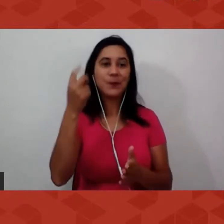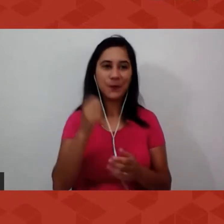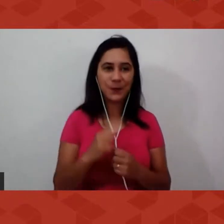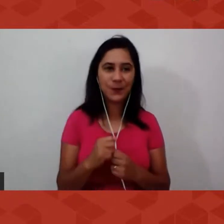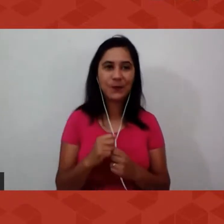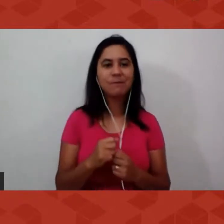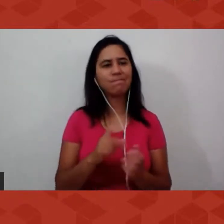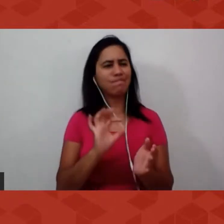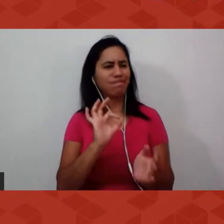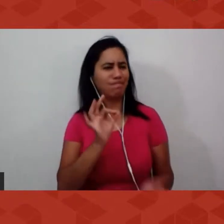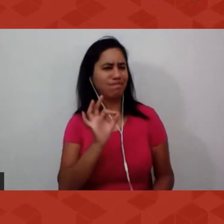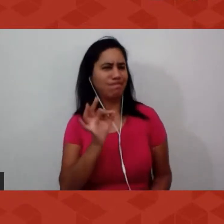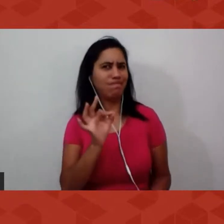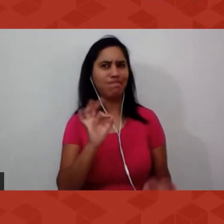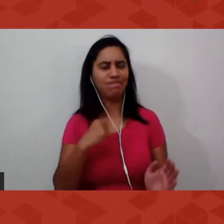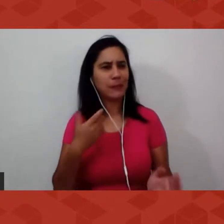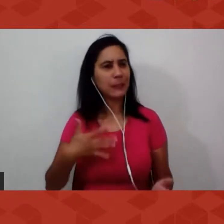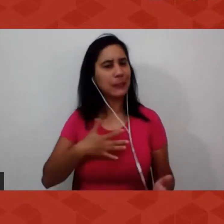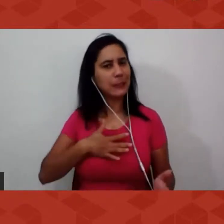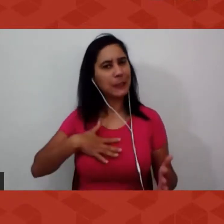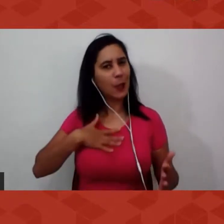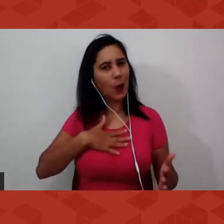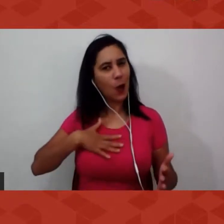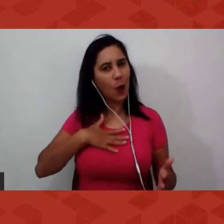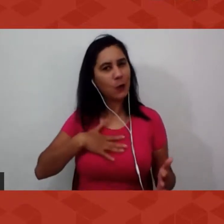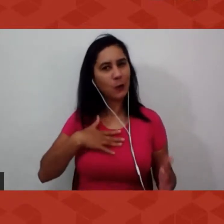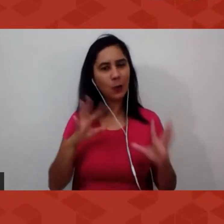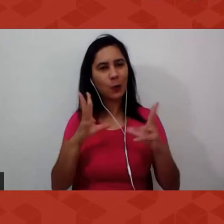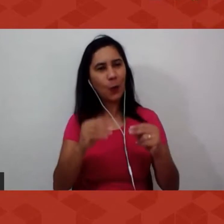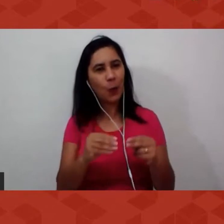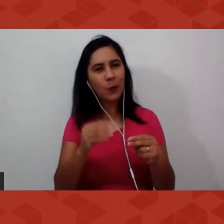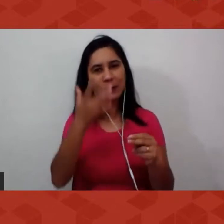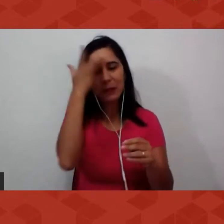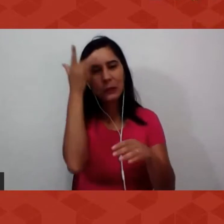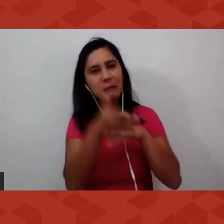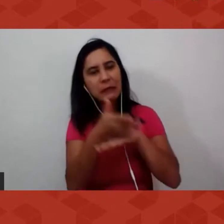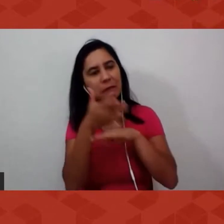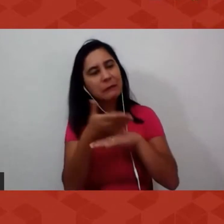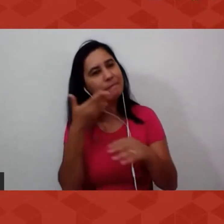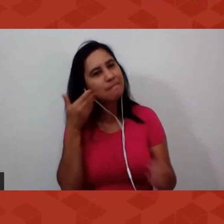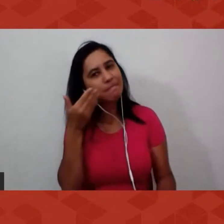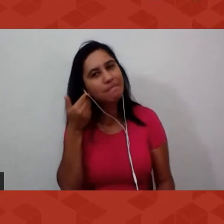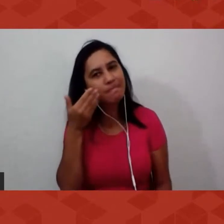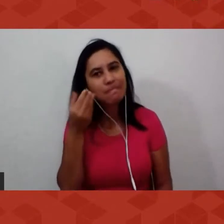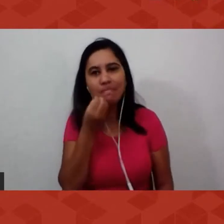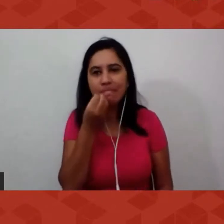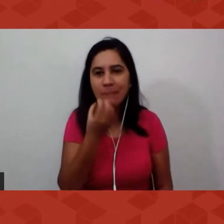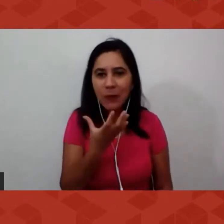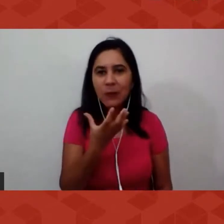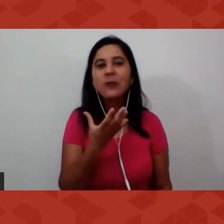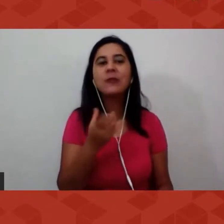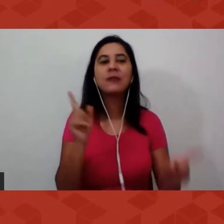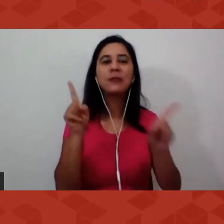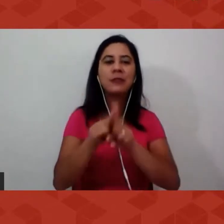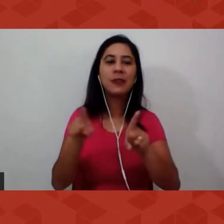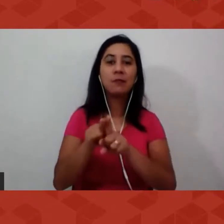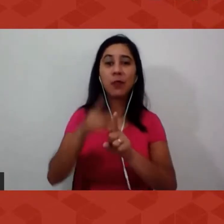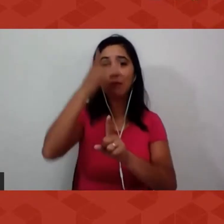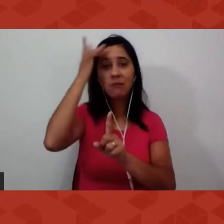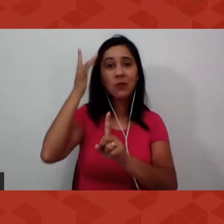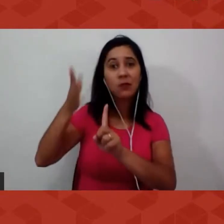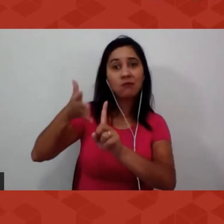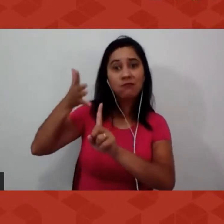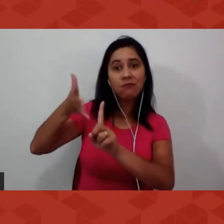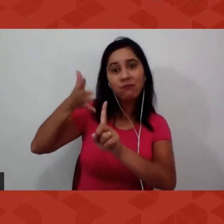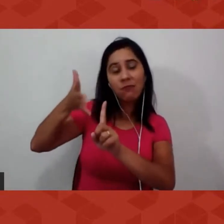sido realmente bastante prazeroso para todos os participantes e os palestrantes